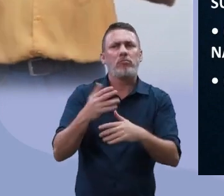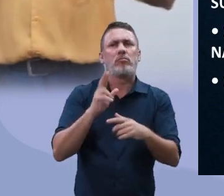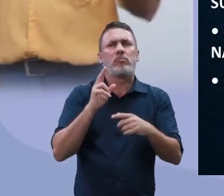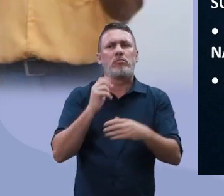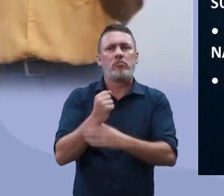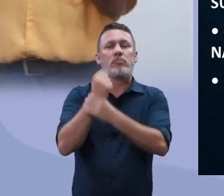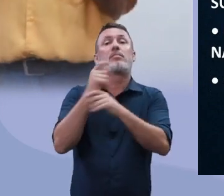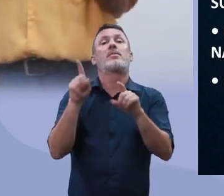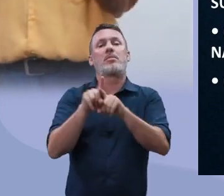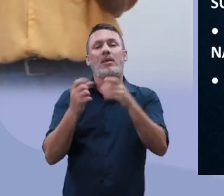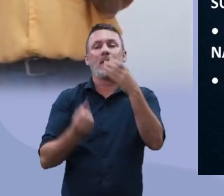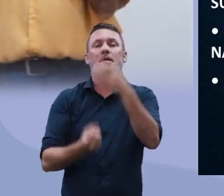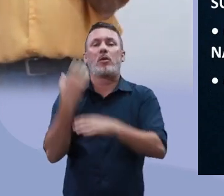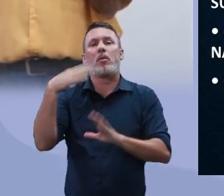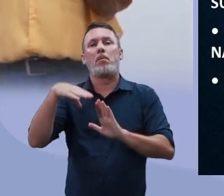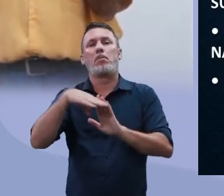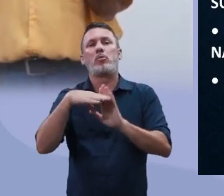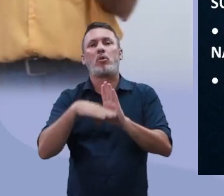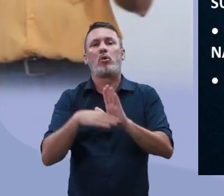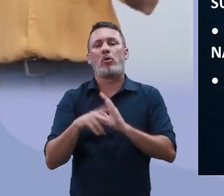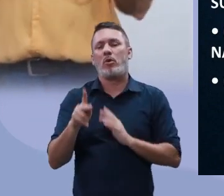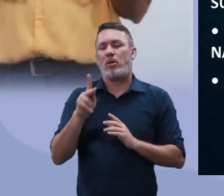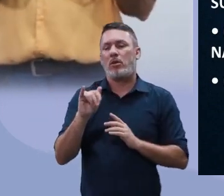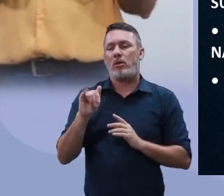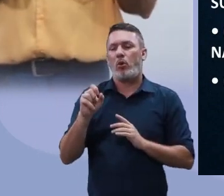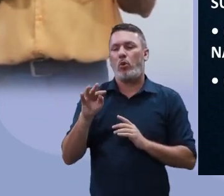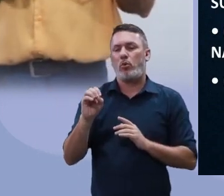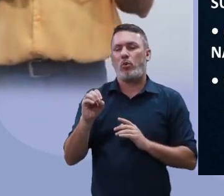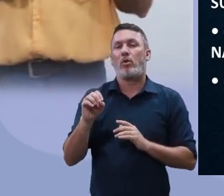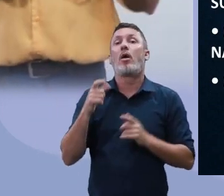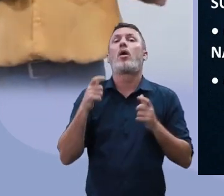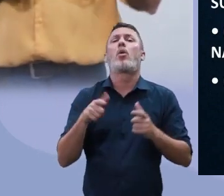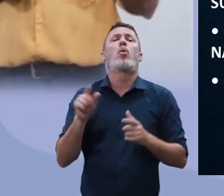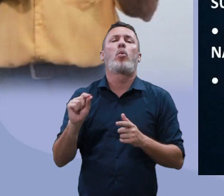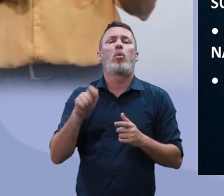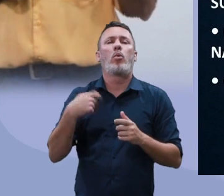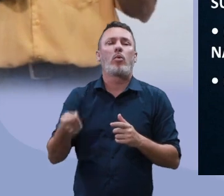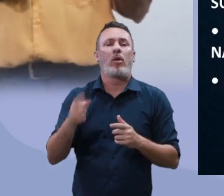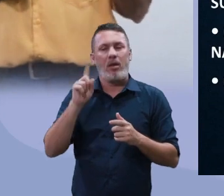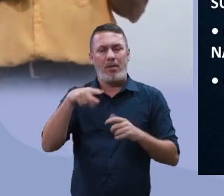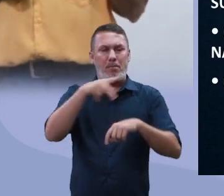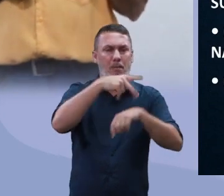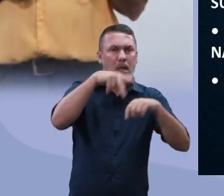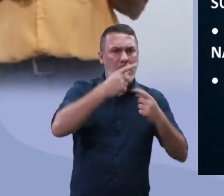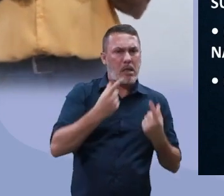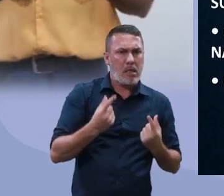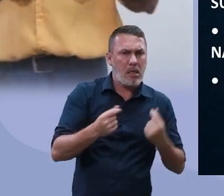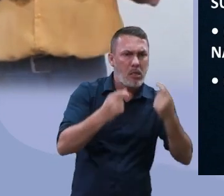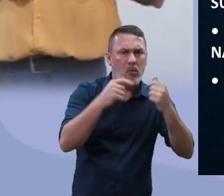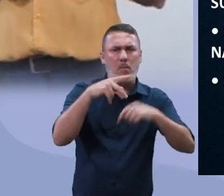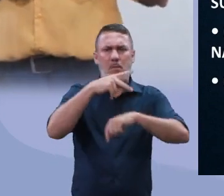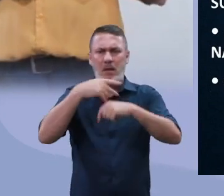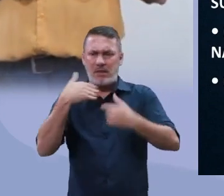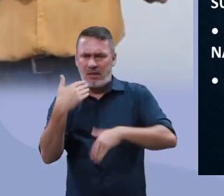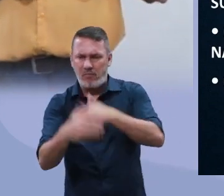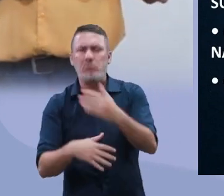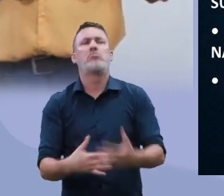92 surgiu a ideia do Protocolo de Quioto, né, onde os países ricos e desenvolvidos